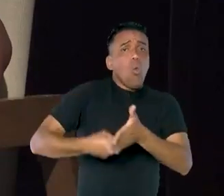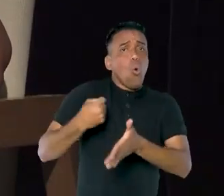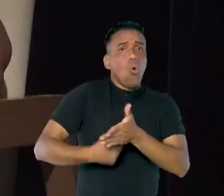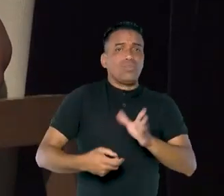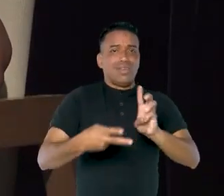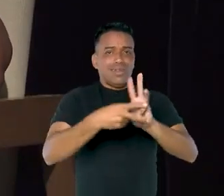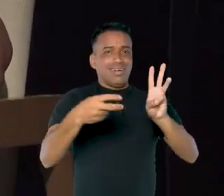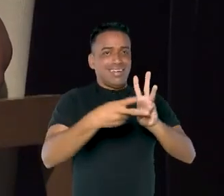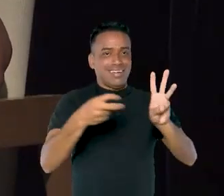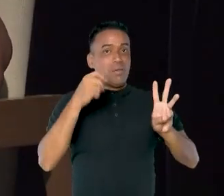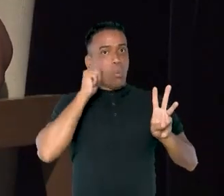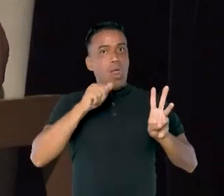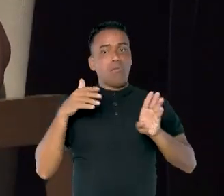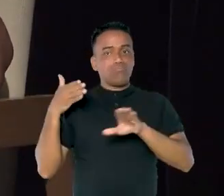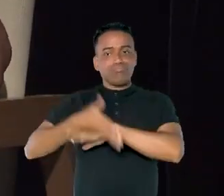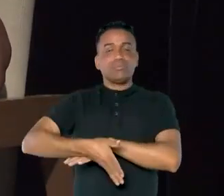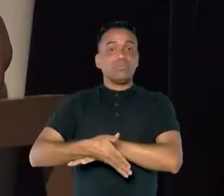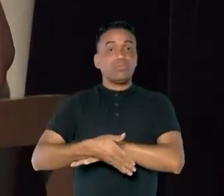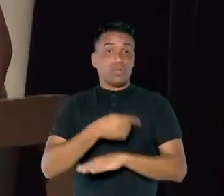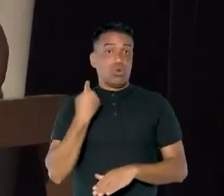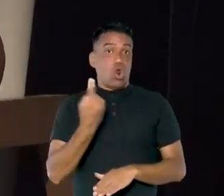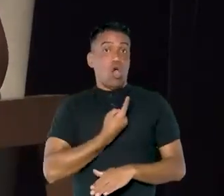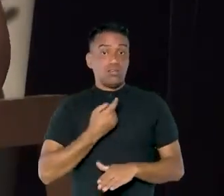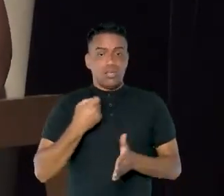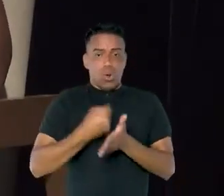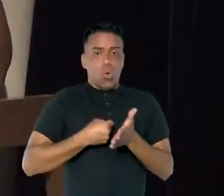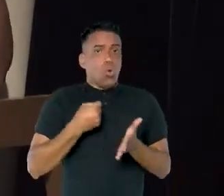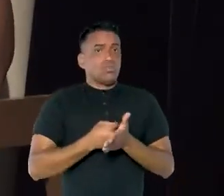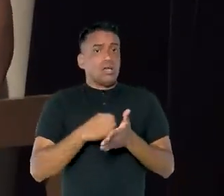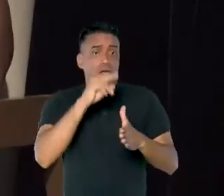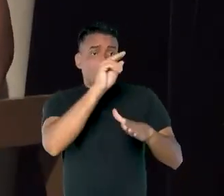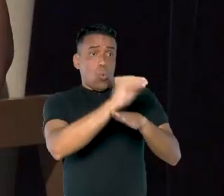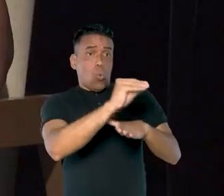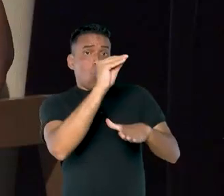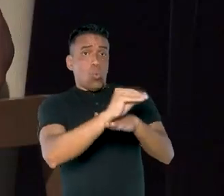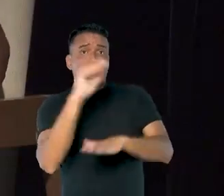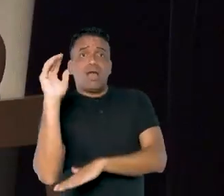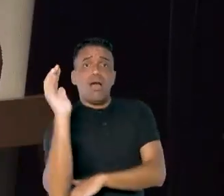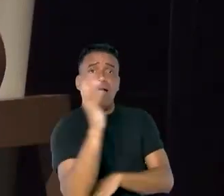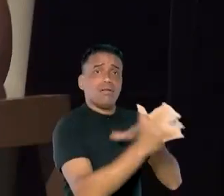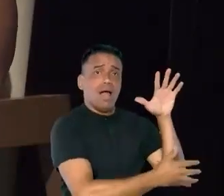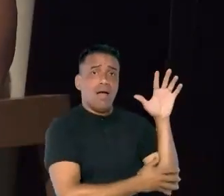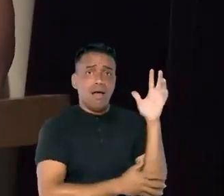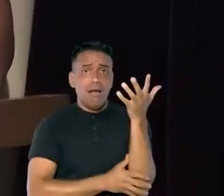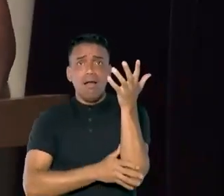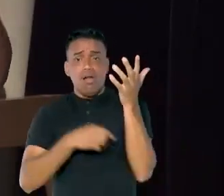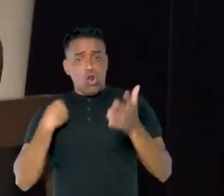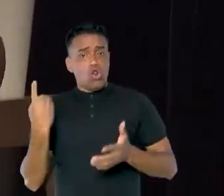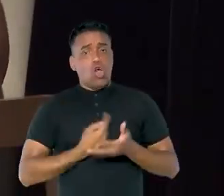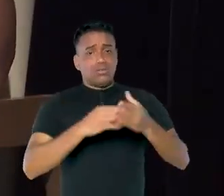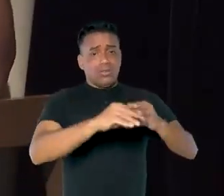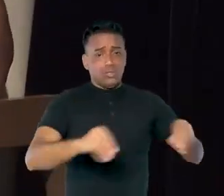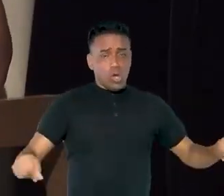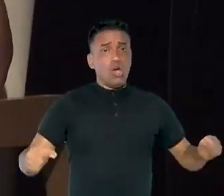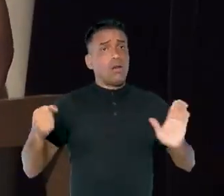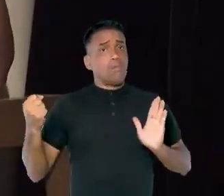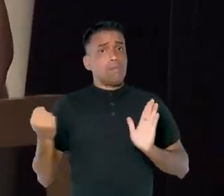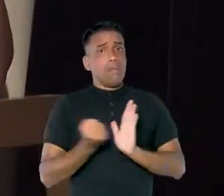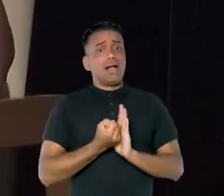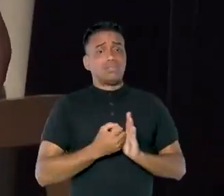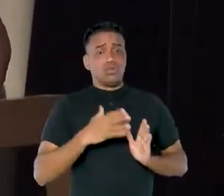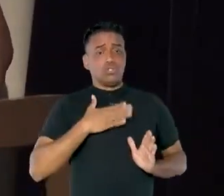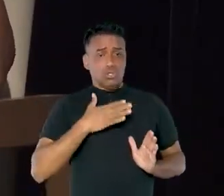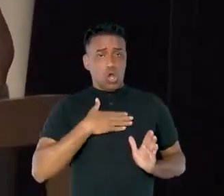nossa luta, além de preservar a natureza, né, então, o nosso território, a demarcação da nossa